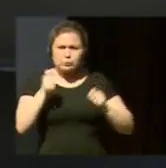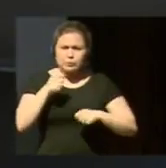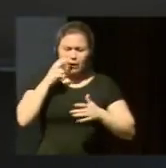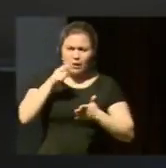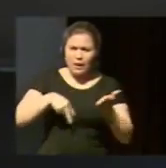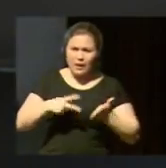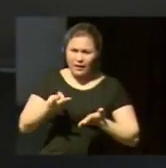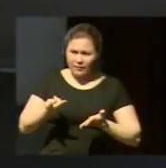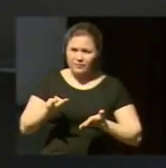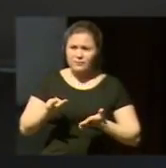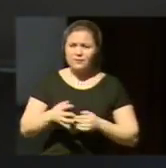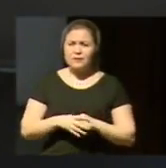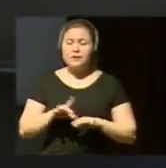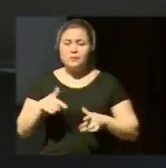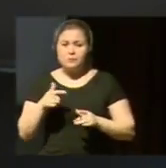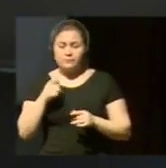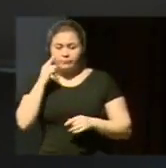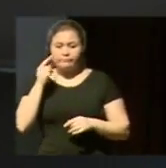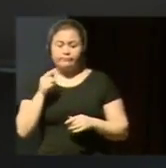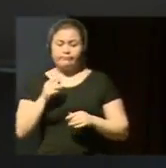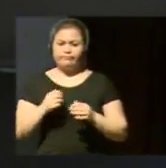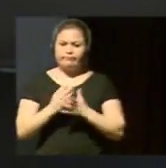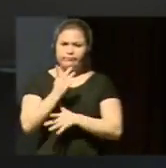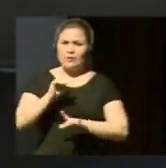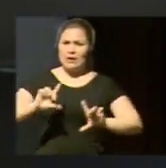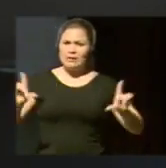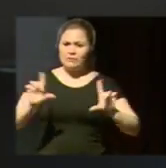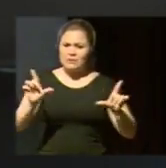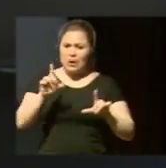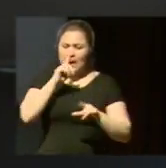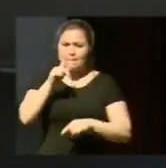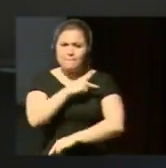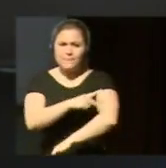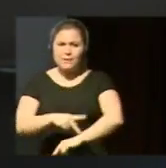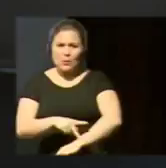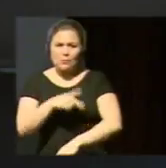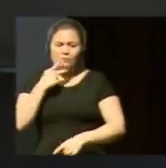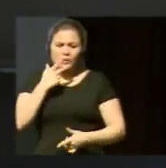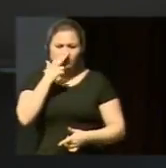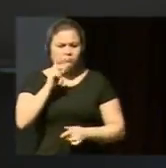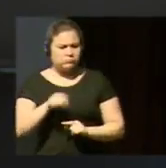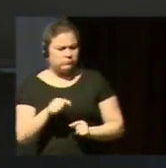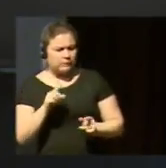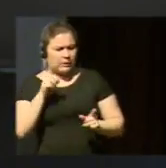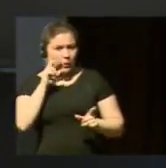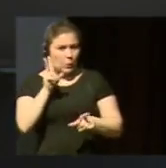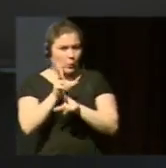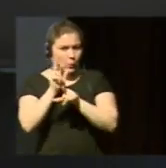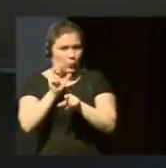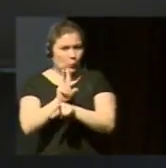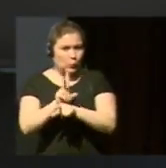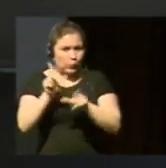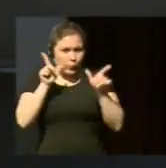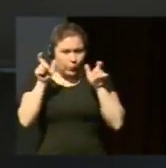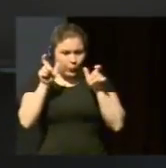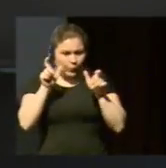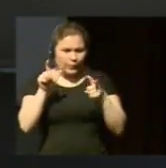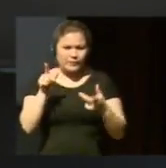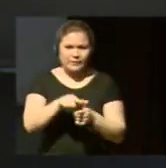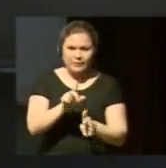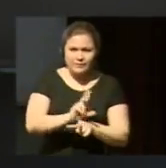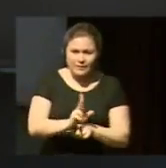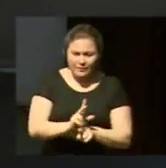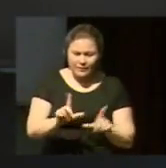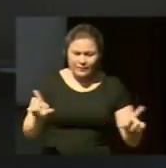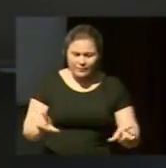ler. Quando se inventou a televisão, os pedagogos alertaram contra a televisão. Quando se inventaram os gibis,